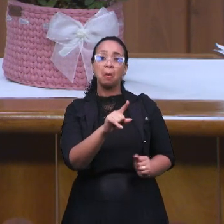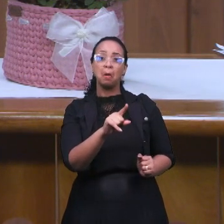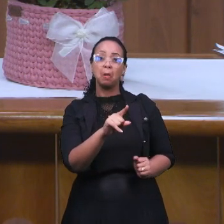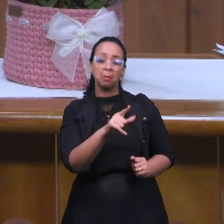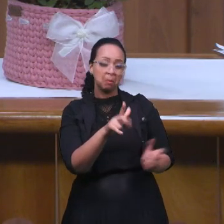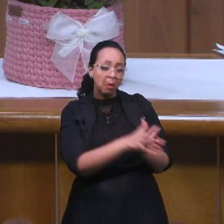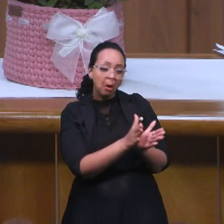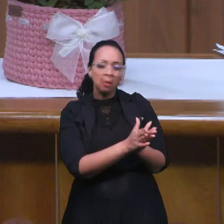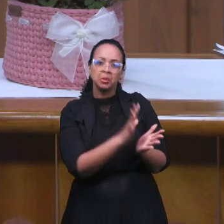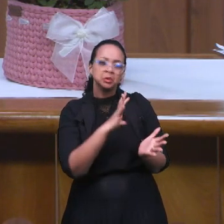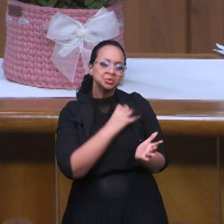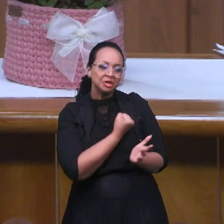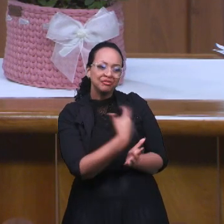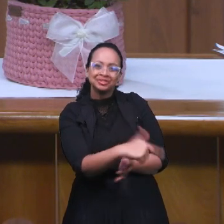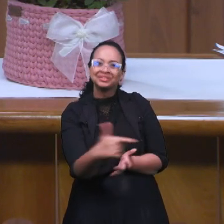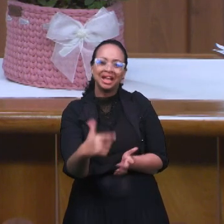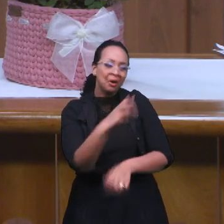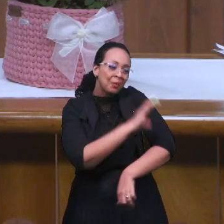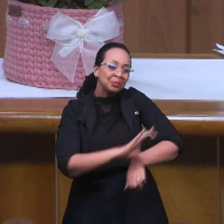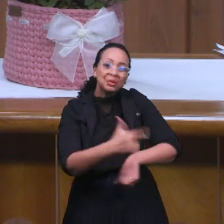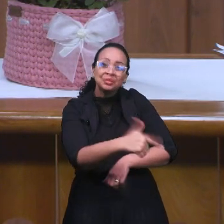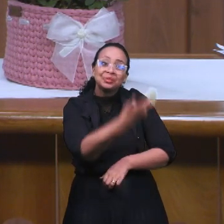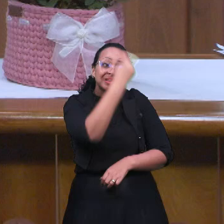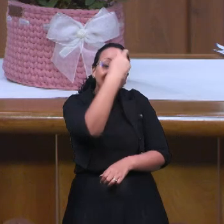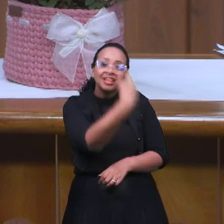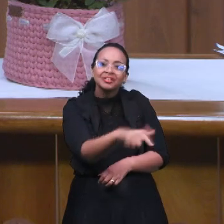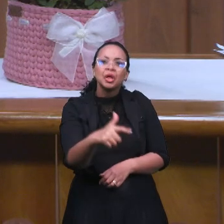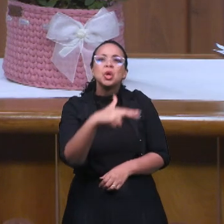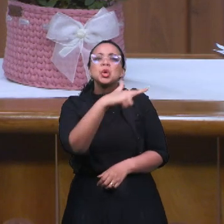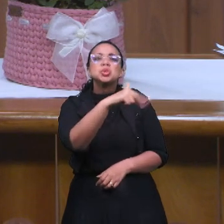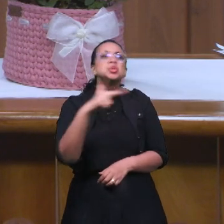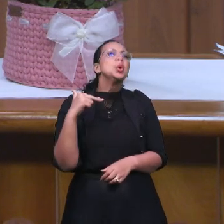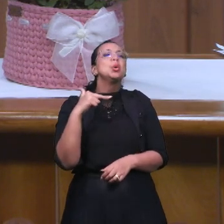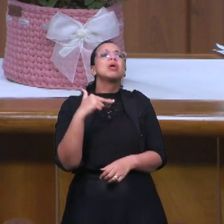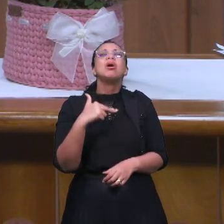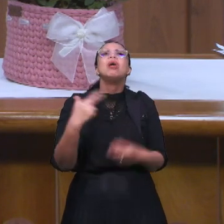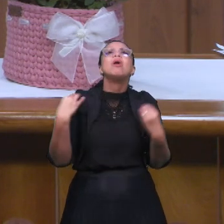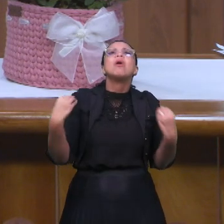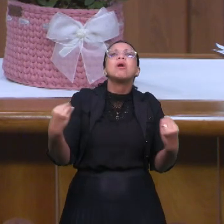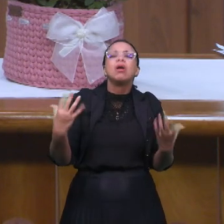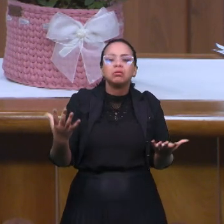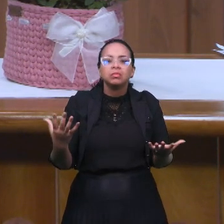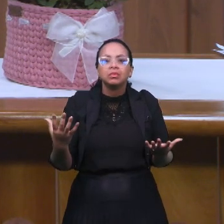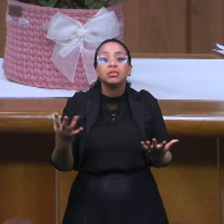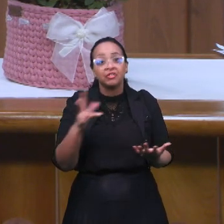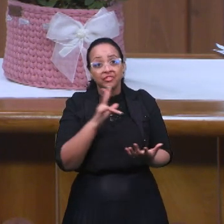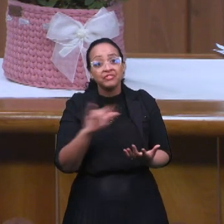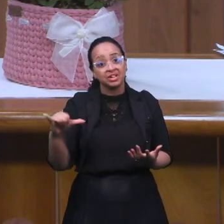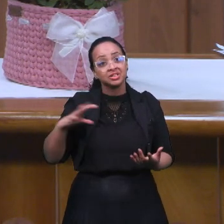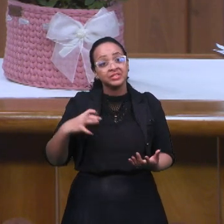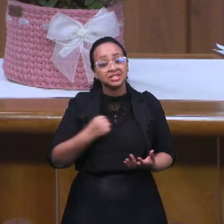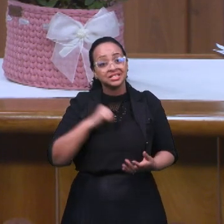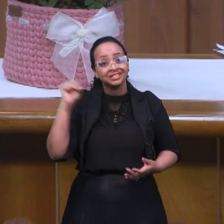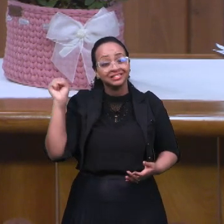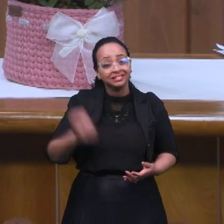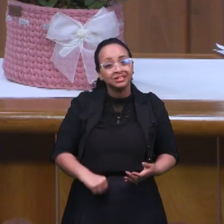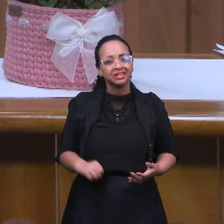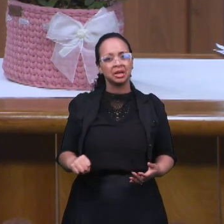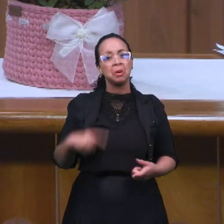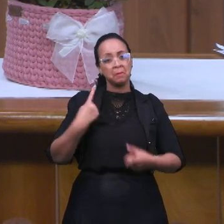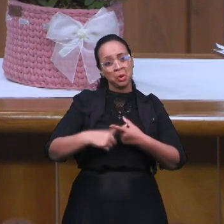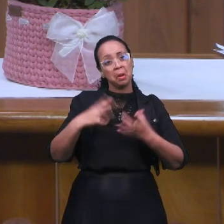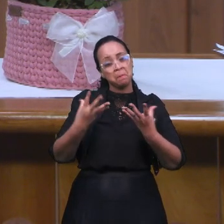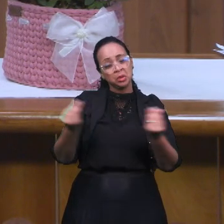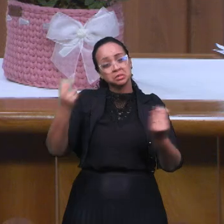salvavam. E alguns até que nunca nem ouviram vão ser salvos. Porque Deus dissimula os tempos da ignorância. E